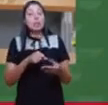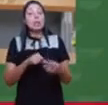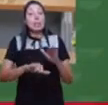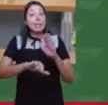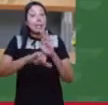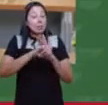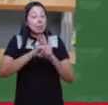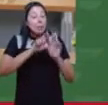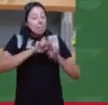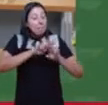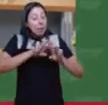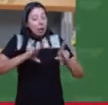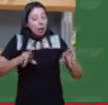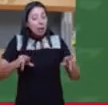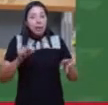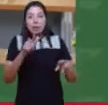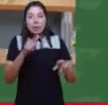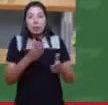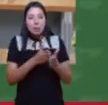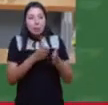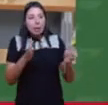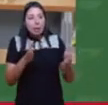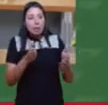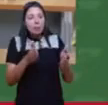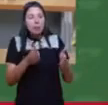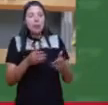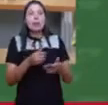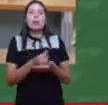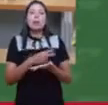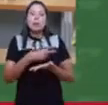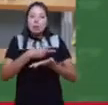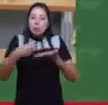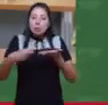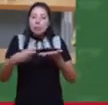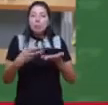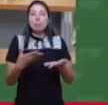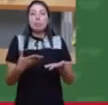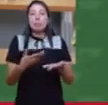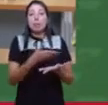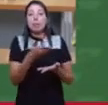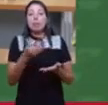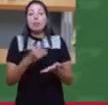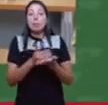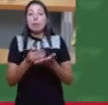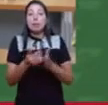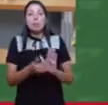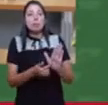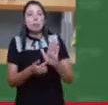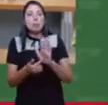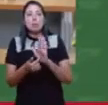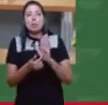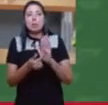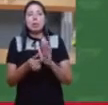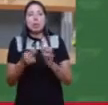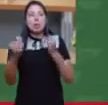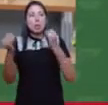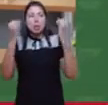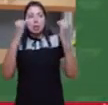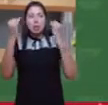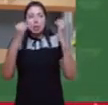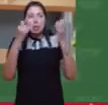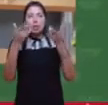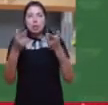é que não faltam e não se abre o processo de impeachment. E aí começa a aparecer, inclusive, uma ideia